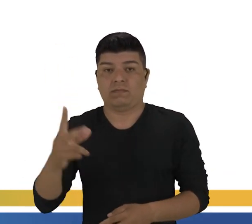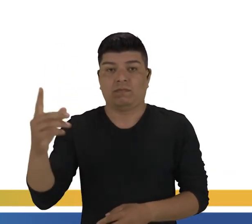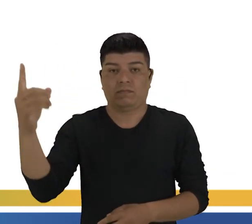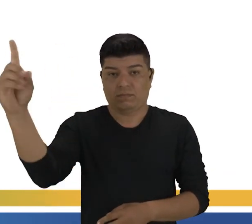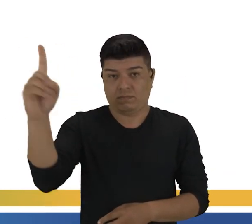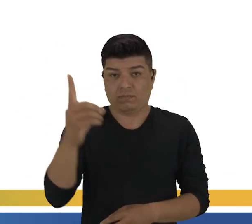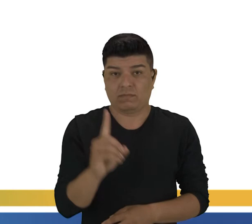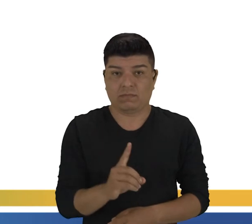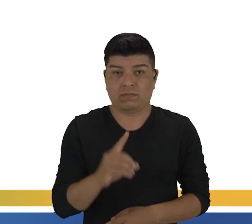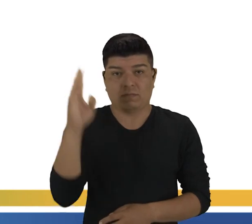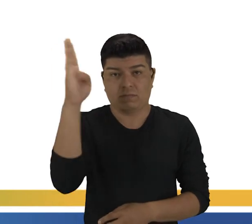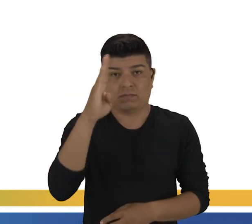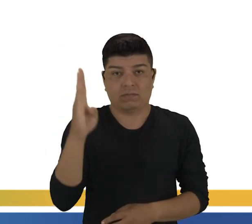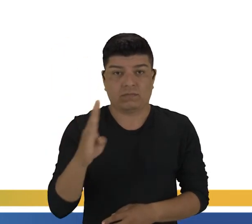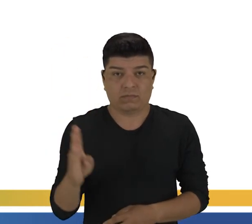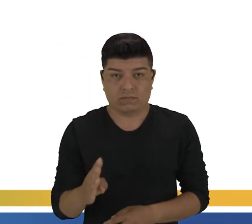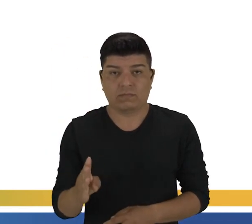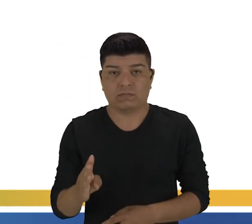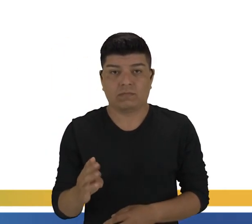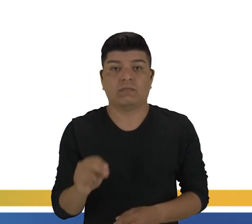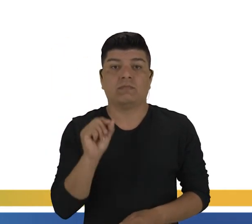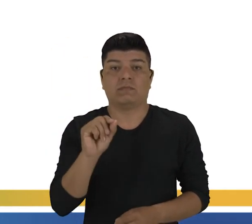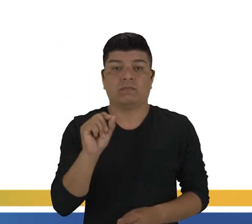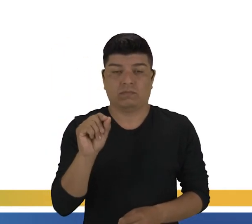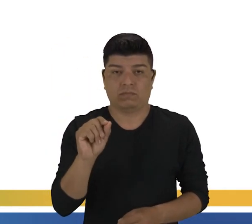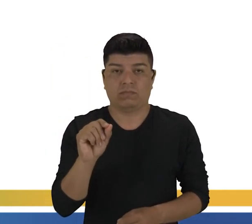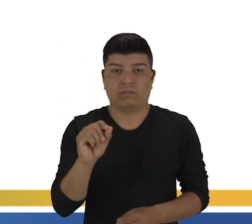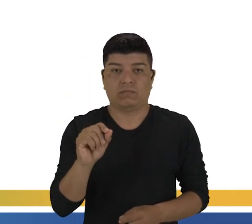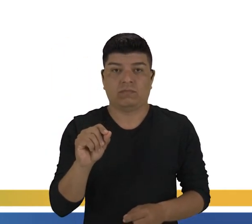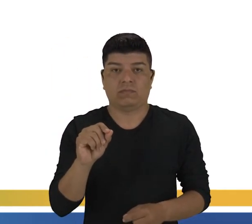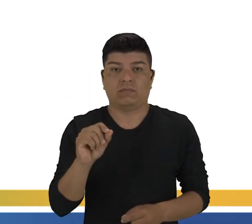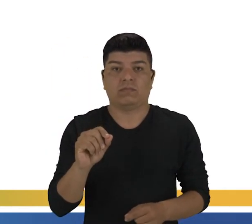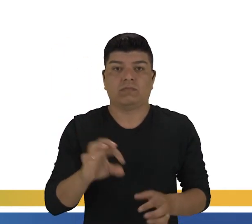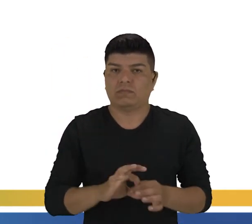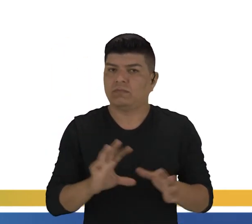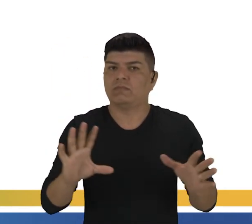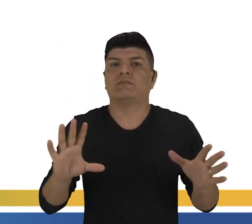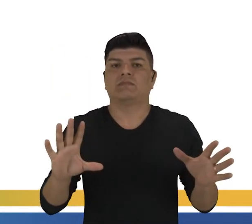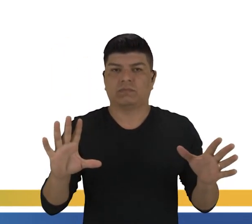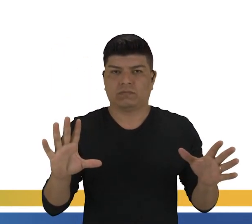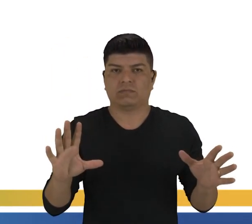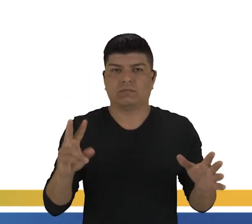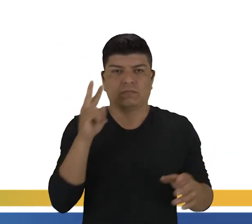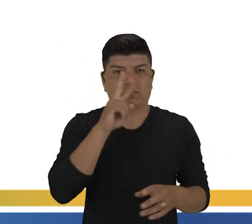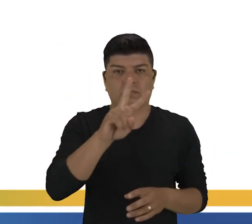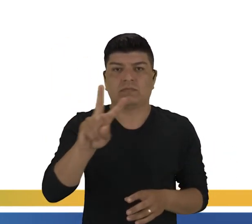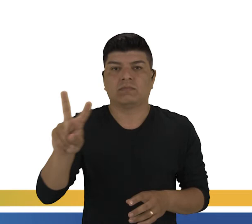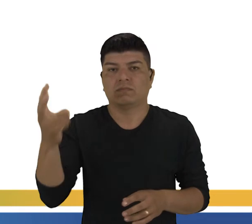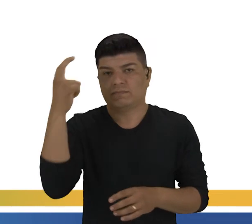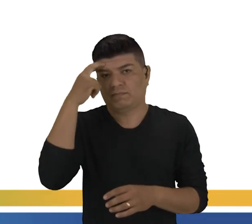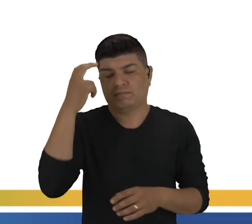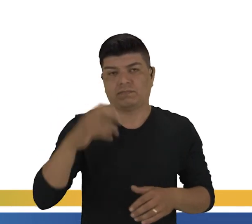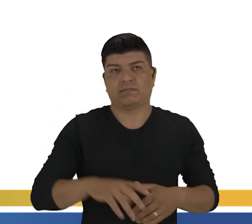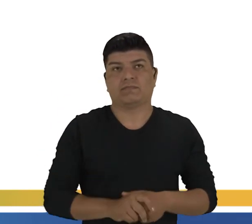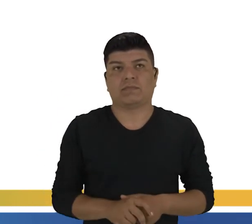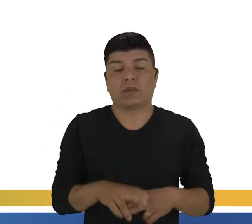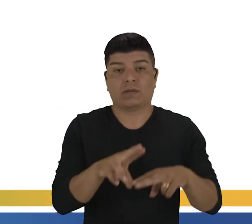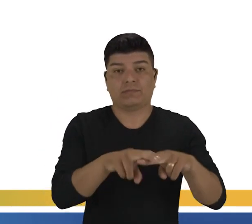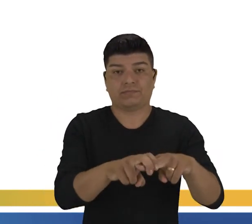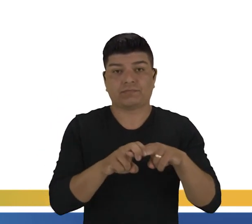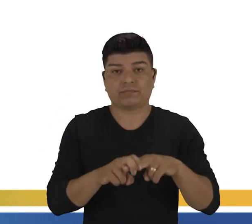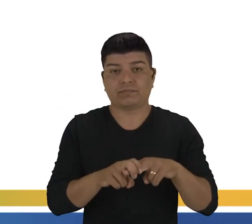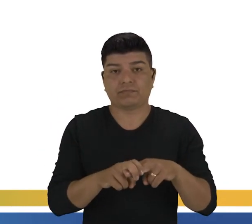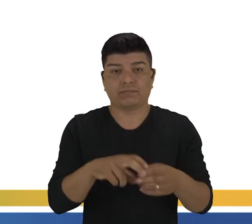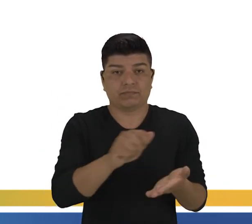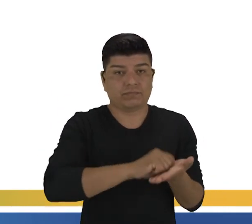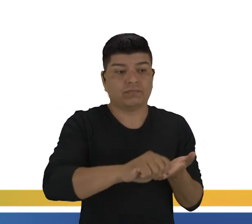foi o ponto que desencadeou tudo isso que nós vamos ver no campo cultural. Então, por isso, os